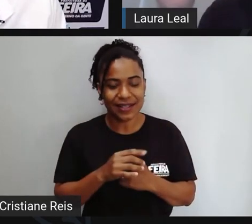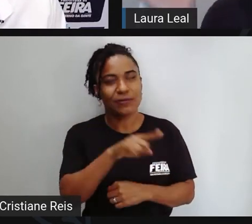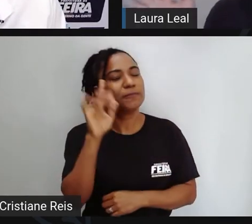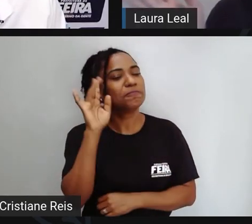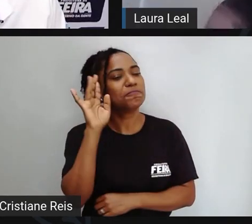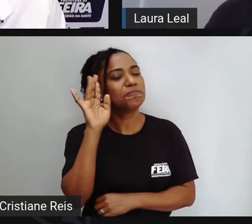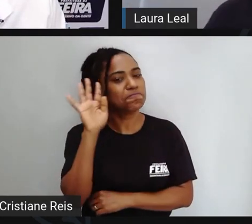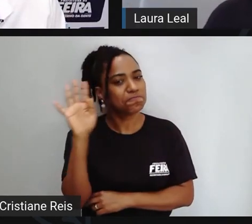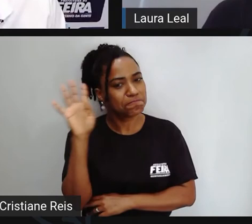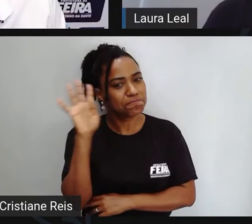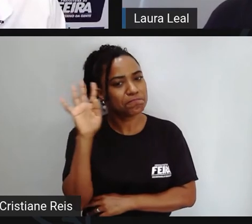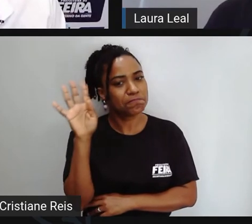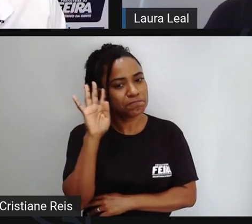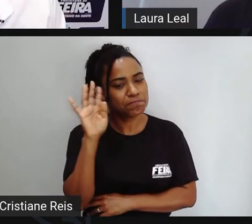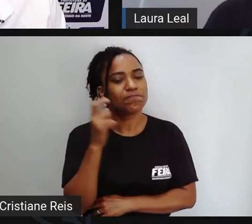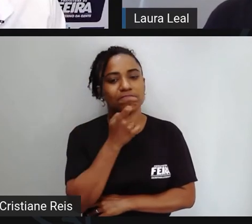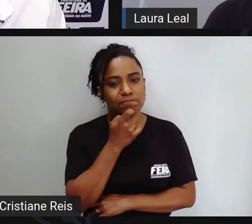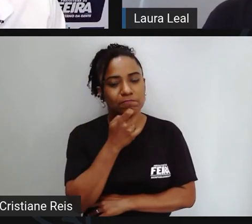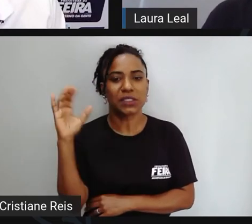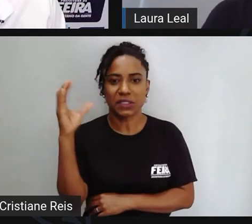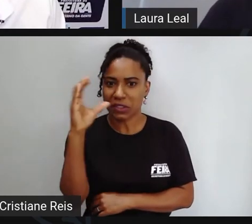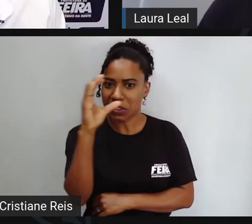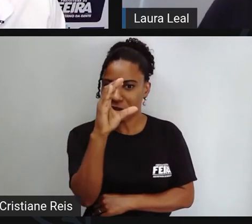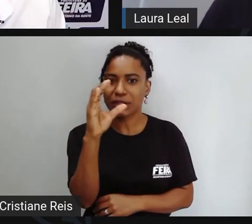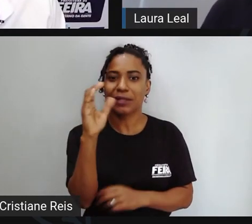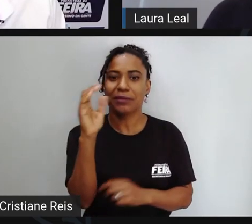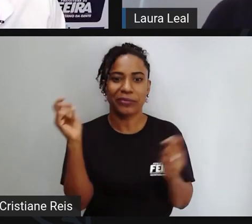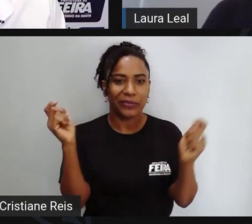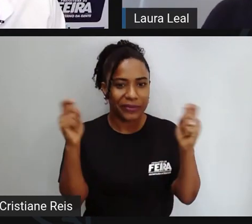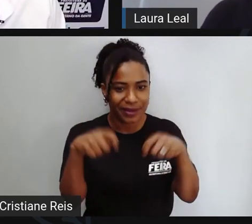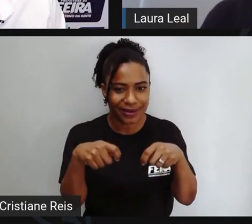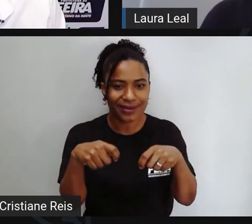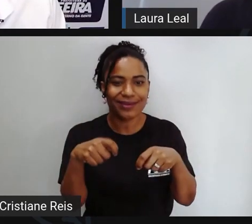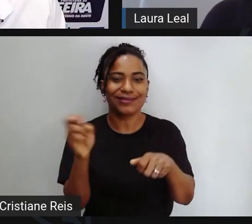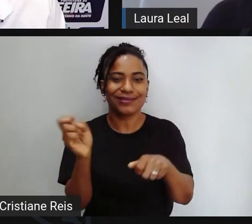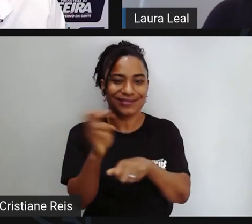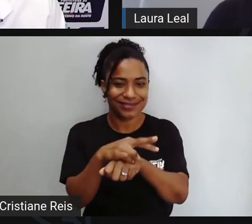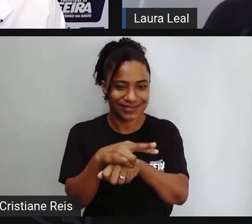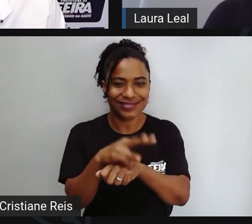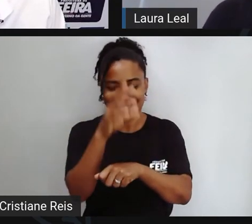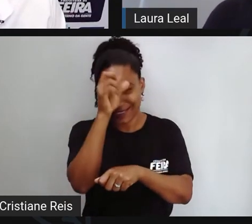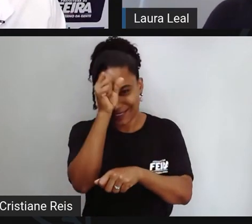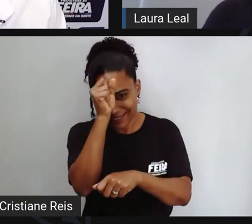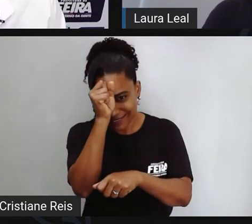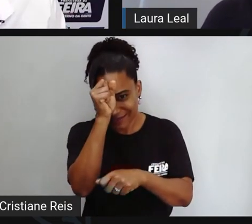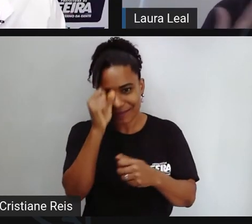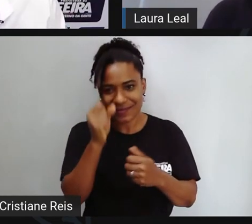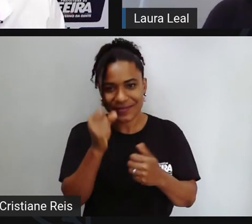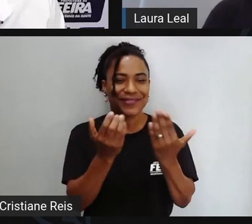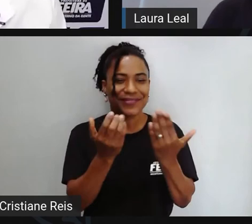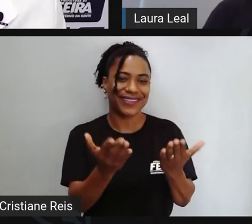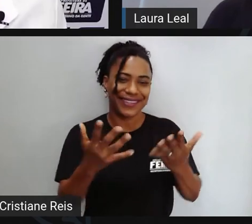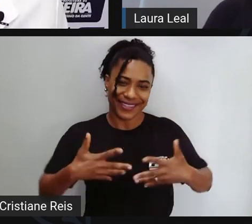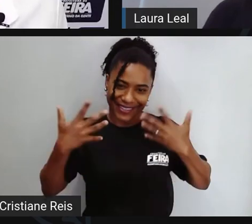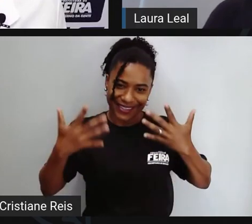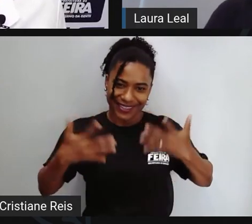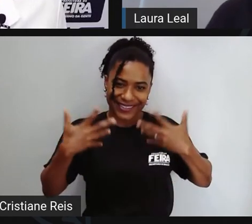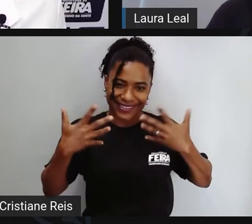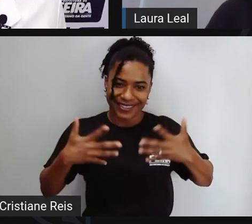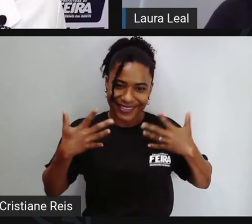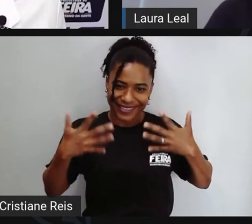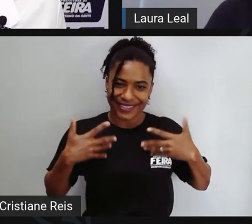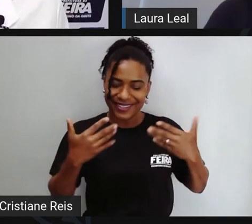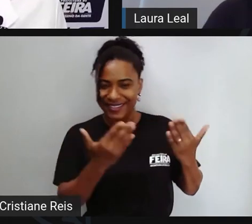cogitar a ciência como um caminho para vocês seguirem. Uma alegria ver o Felipe passando para vocês um tanto do que